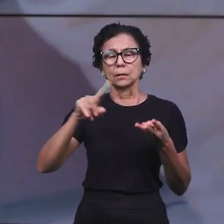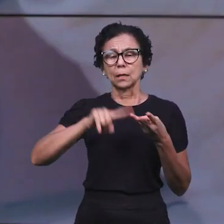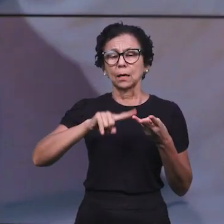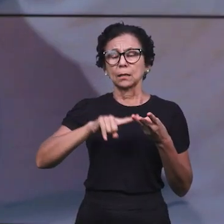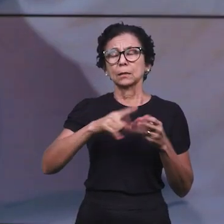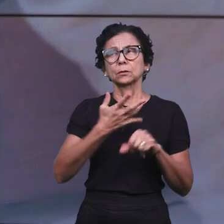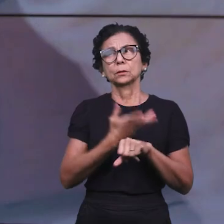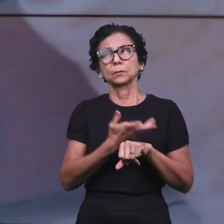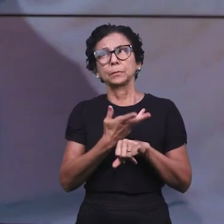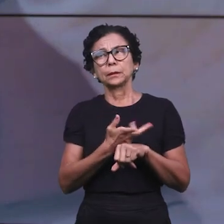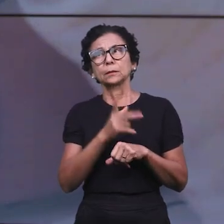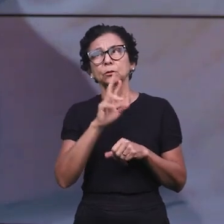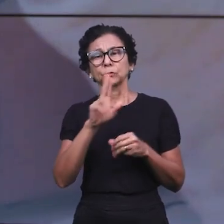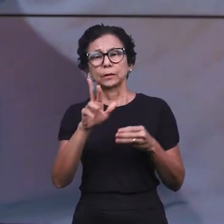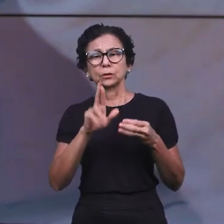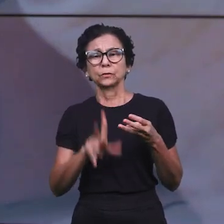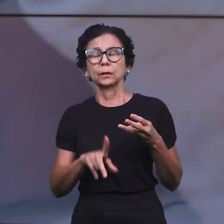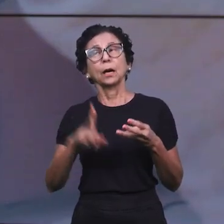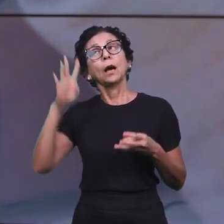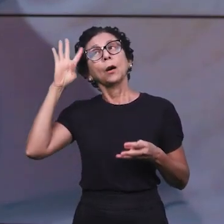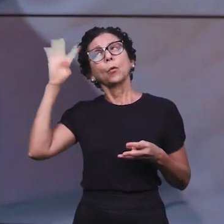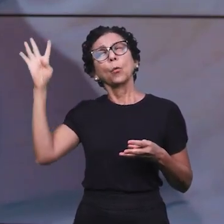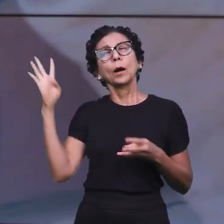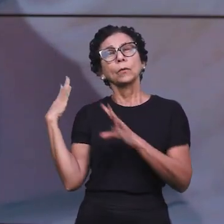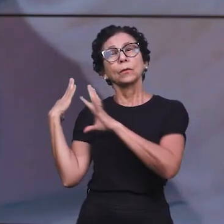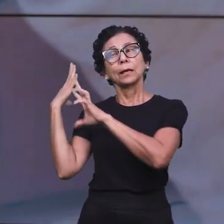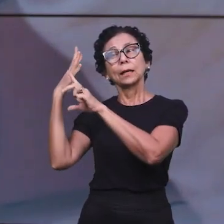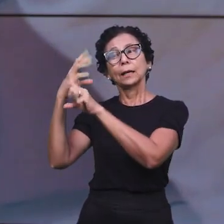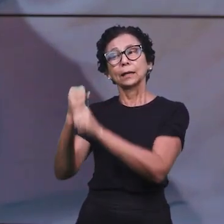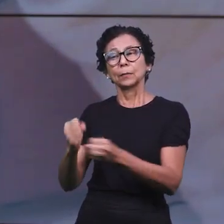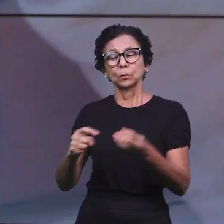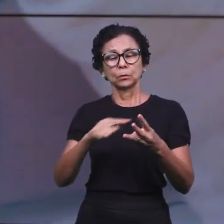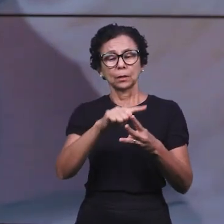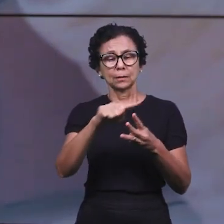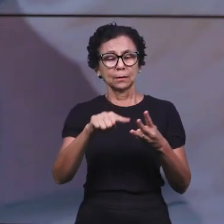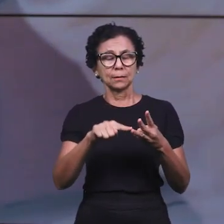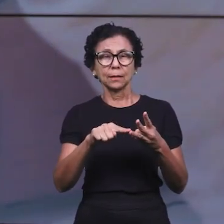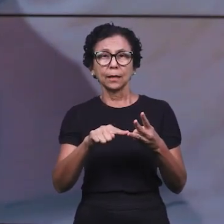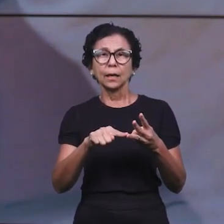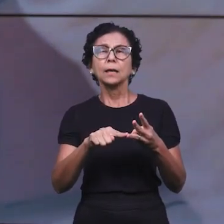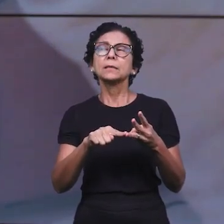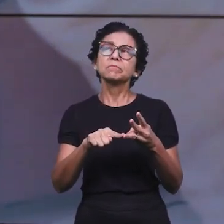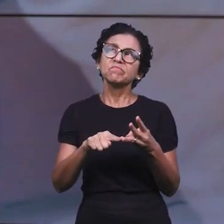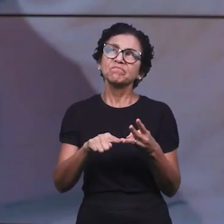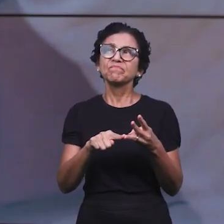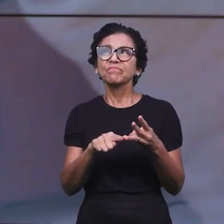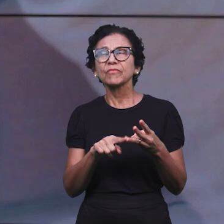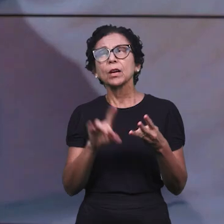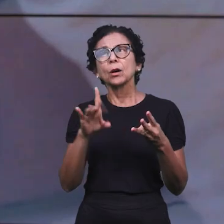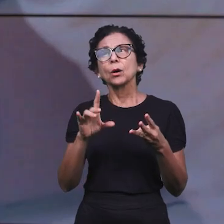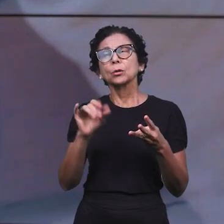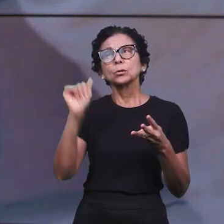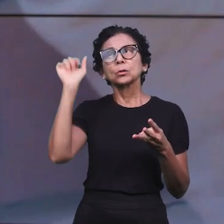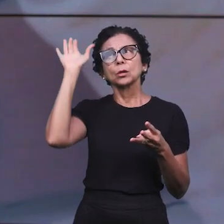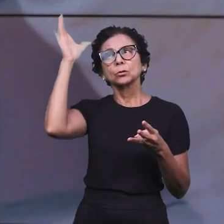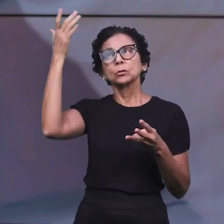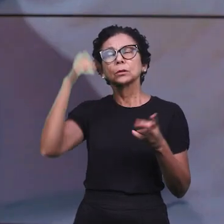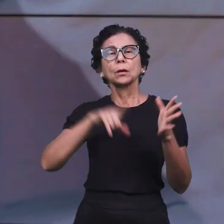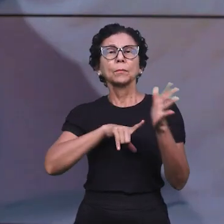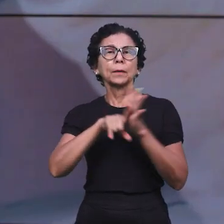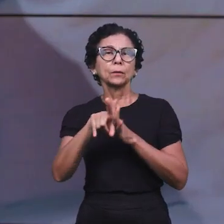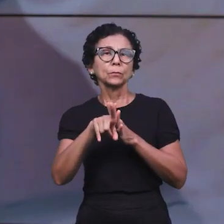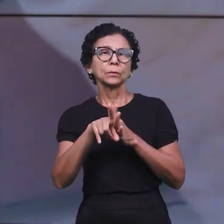outras matérias. Ah, na quarta-feira eu vou revisar aquilo que eu já estudei. Vou fazer apenas resolução de questões. Tudo